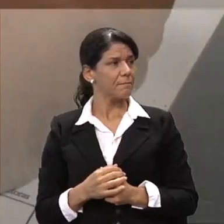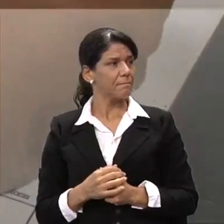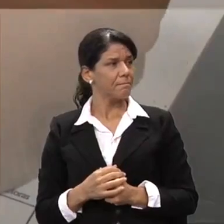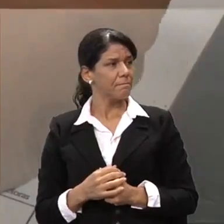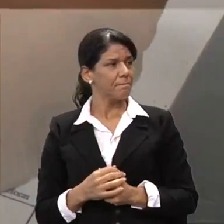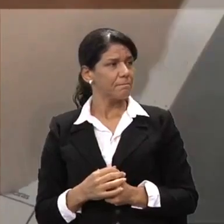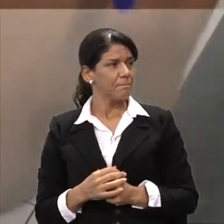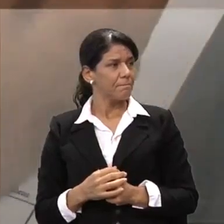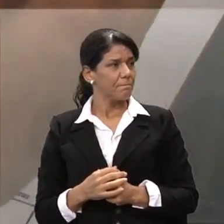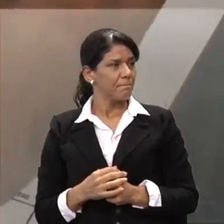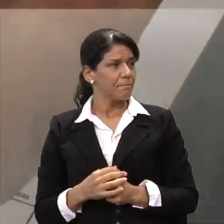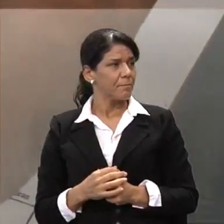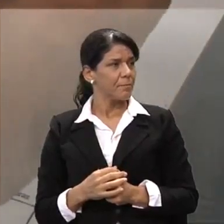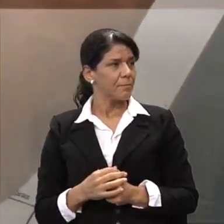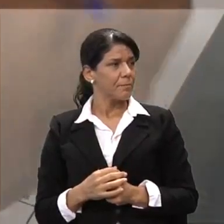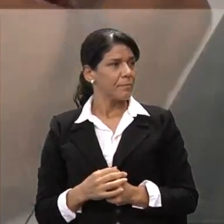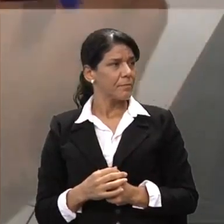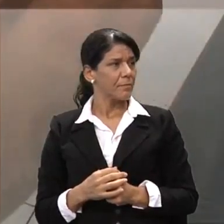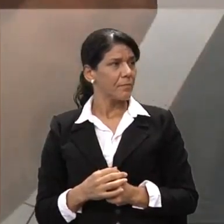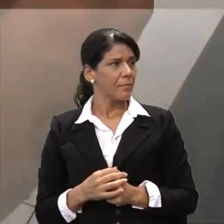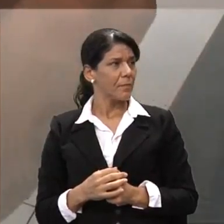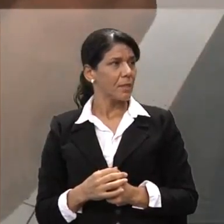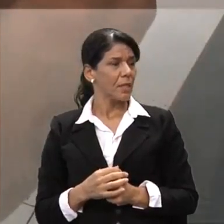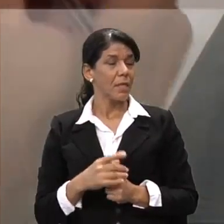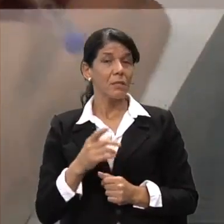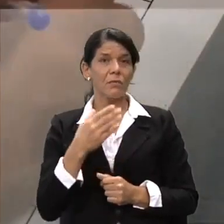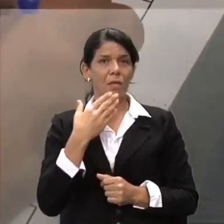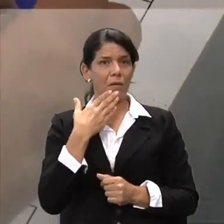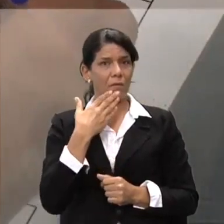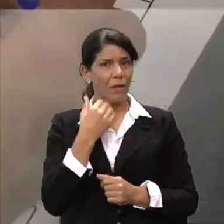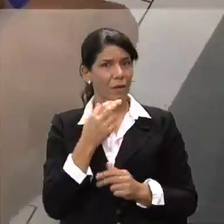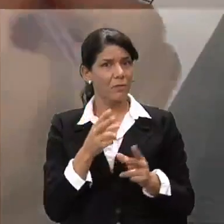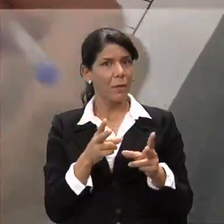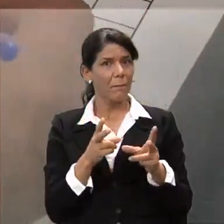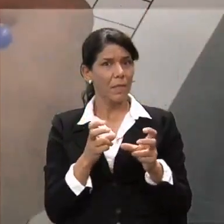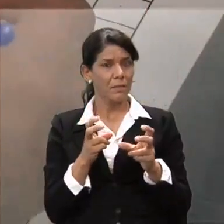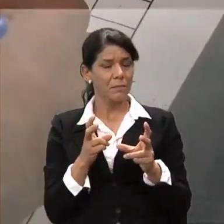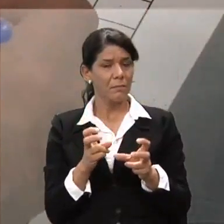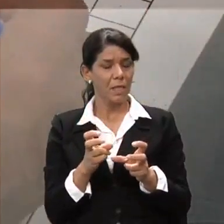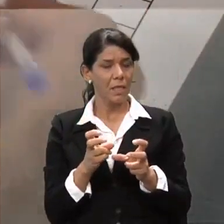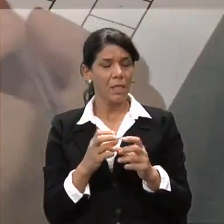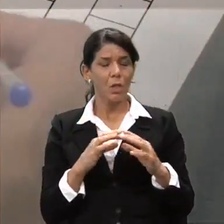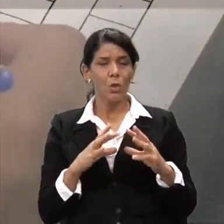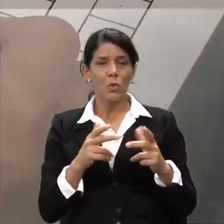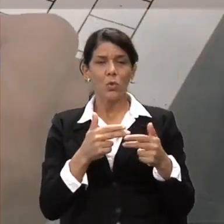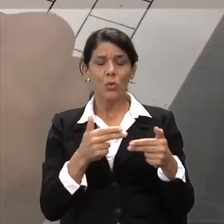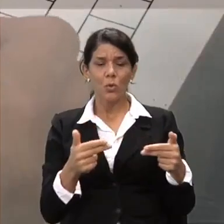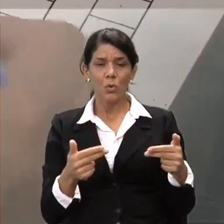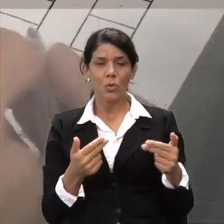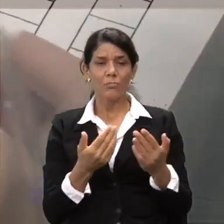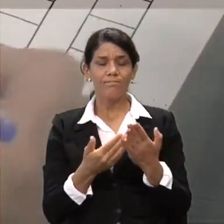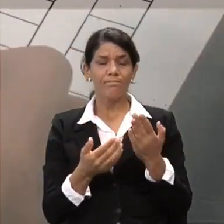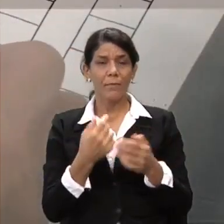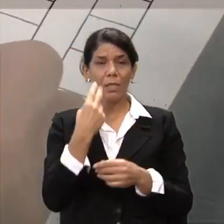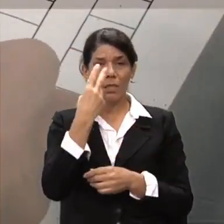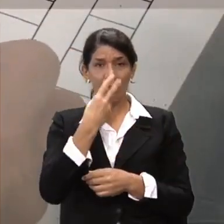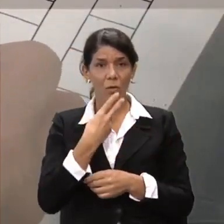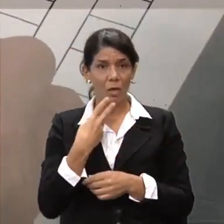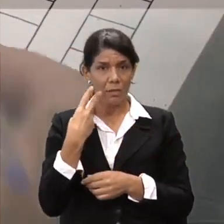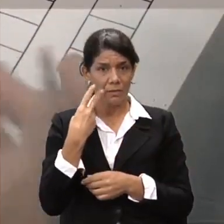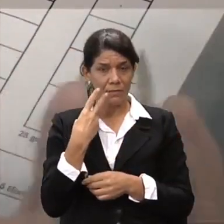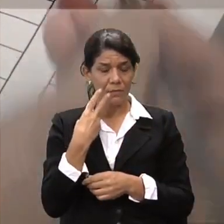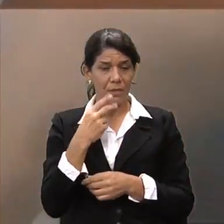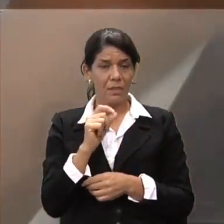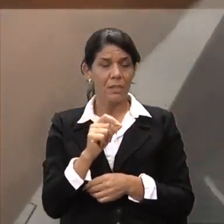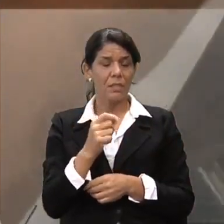Facilitando, então, a identificação de toda a vazão em horas, tá? Então,